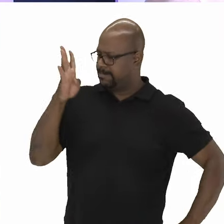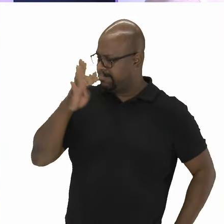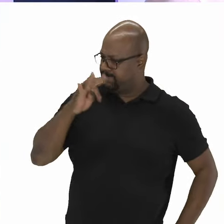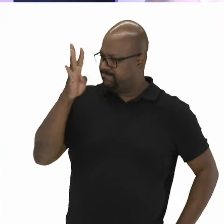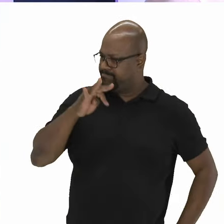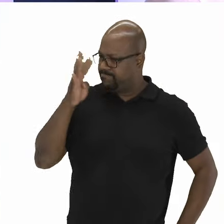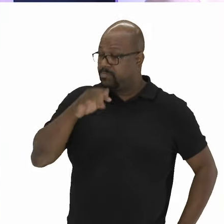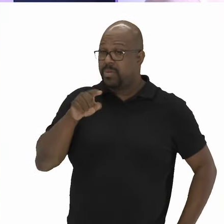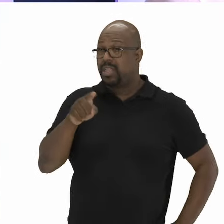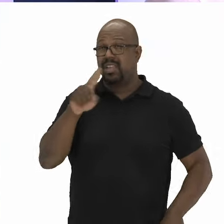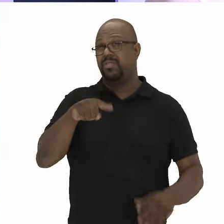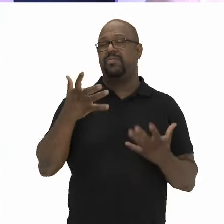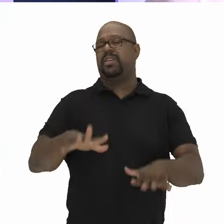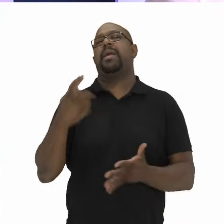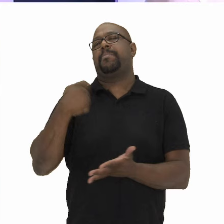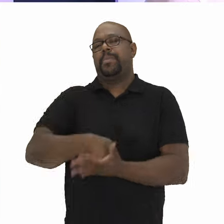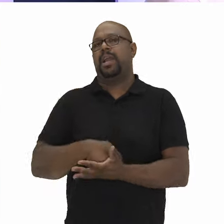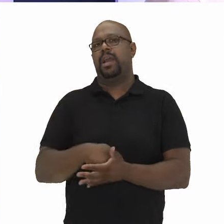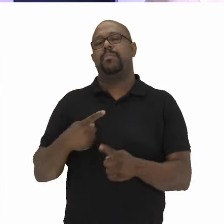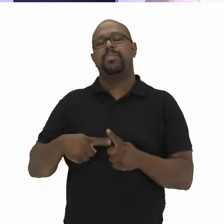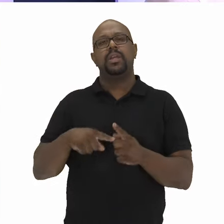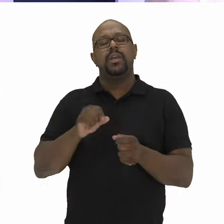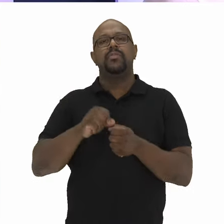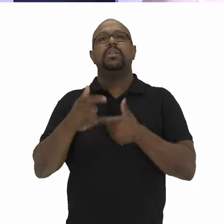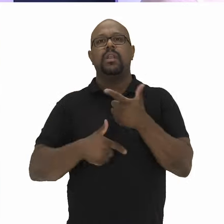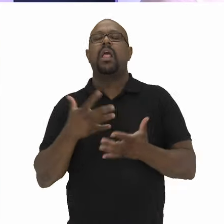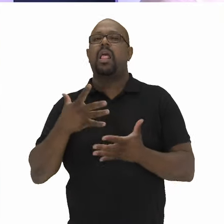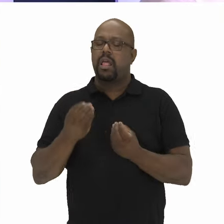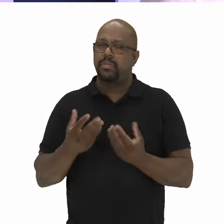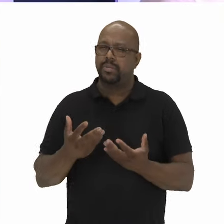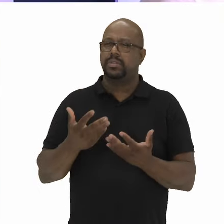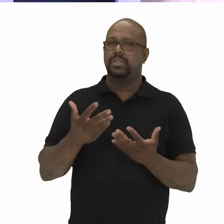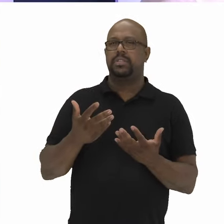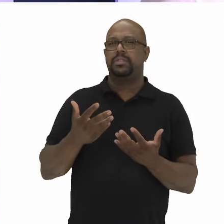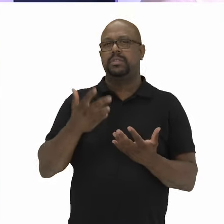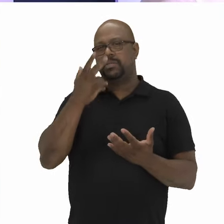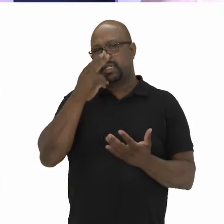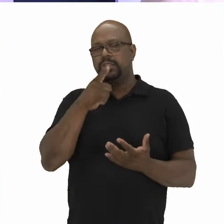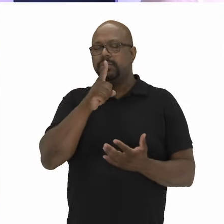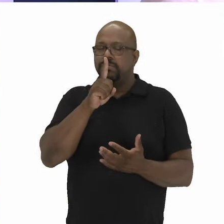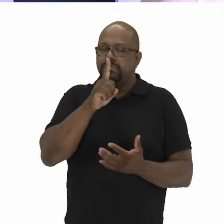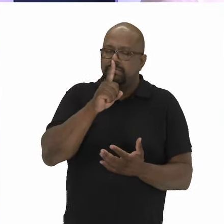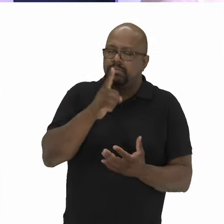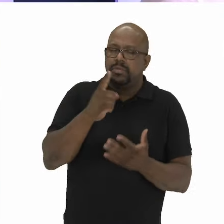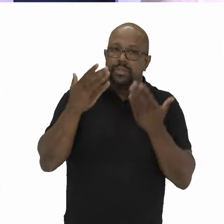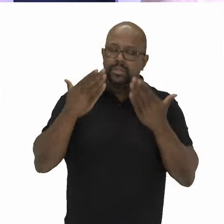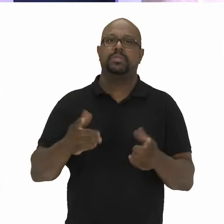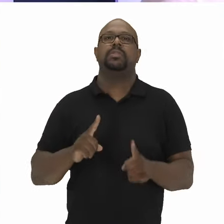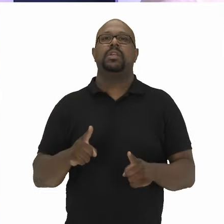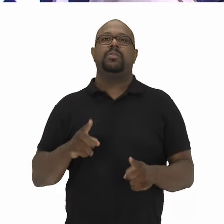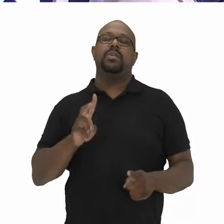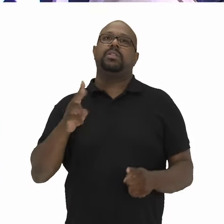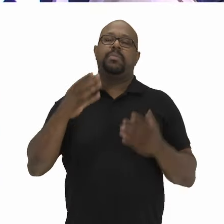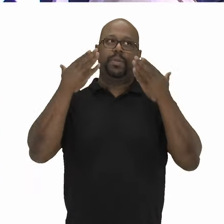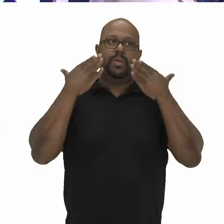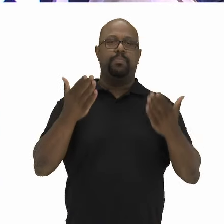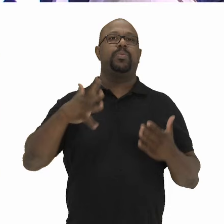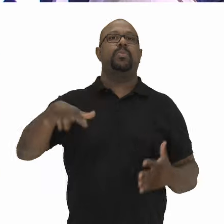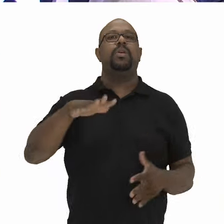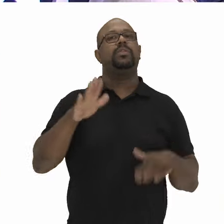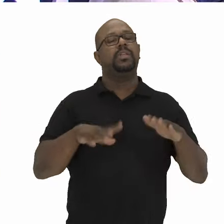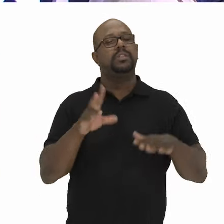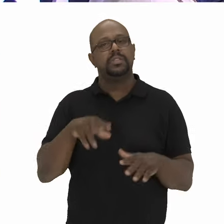muita insistência e o advocaci é uma coisa que ninguém quer pagar né porque ele é feito muitas vezes em caráter silencioso advocaci não é